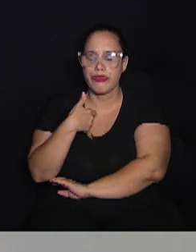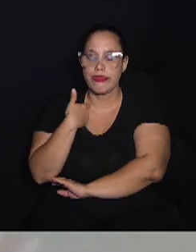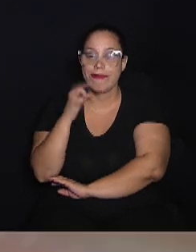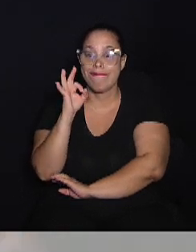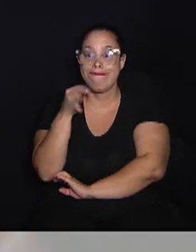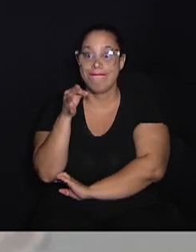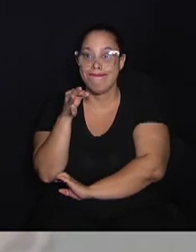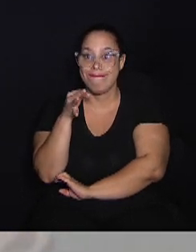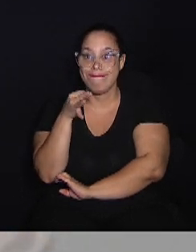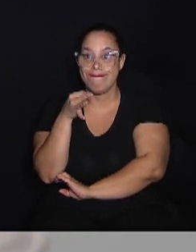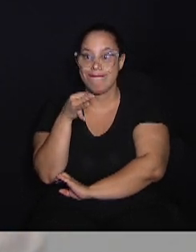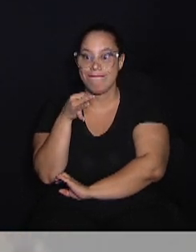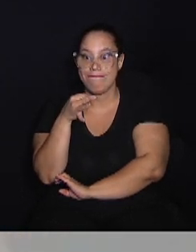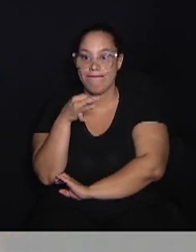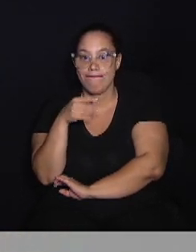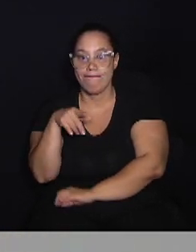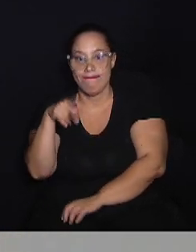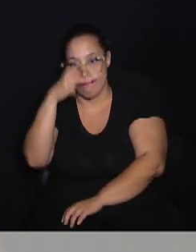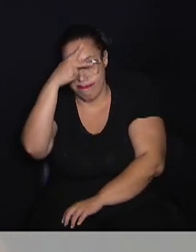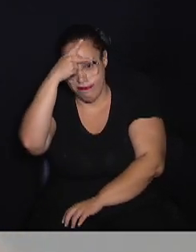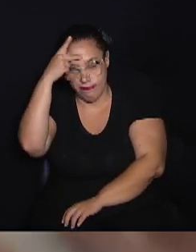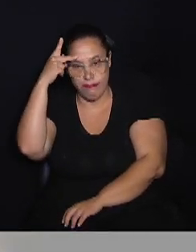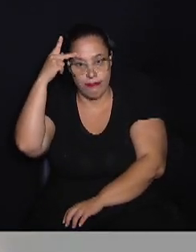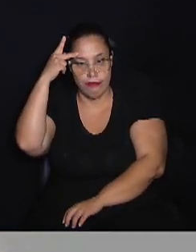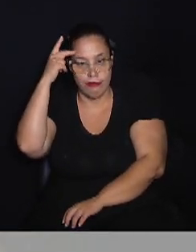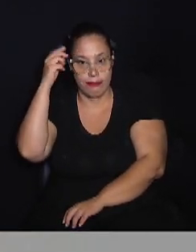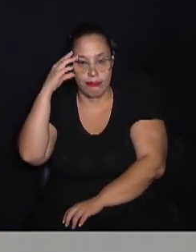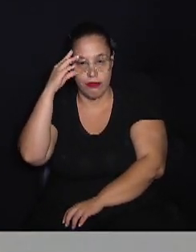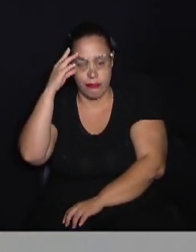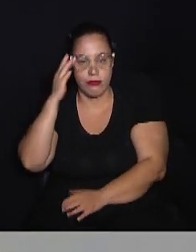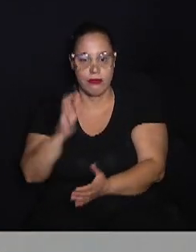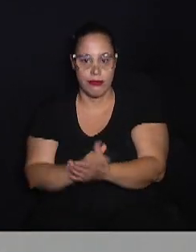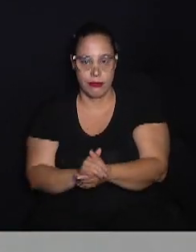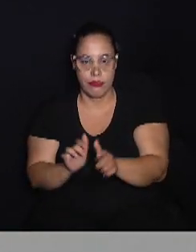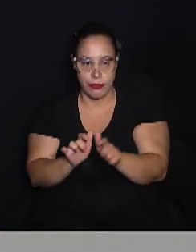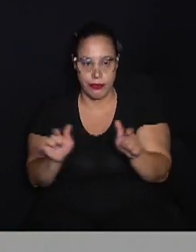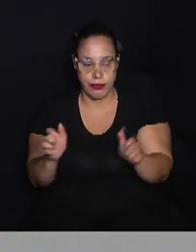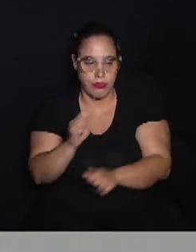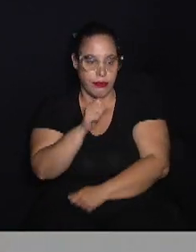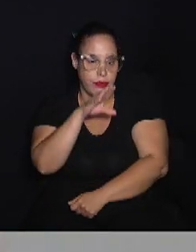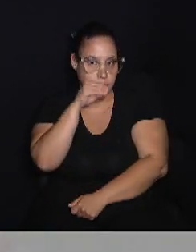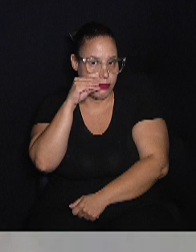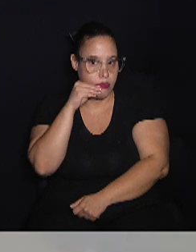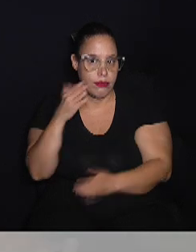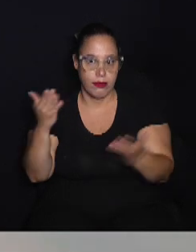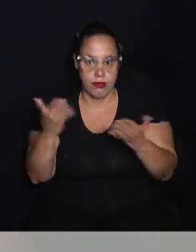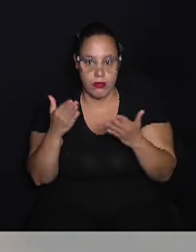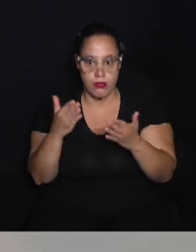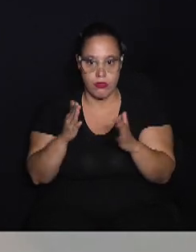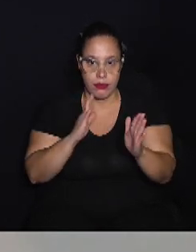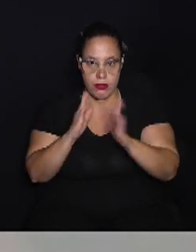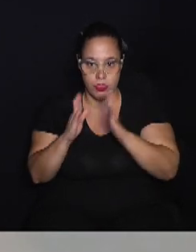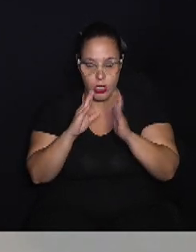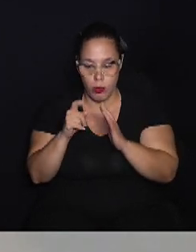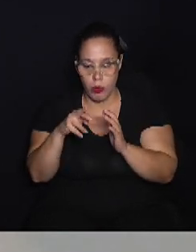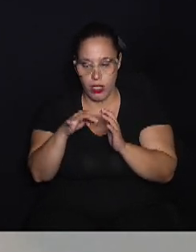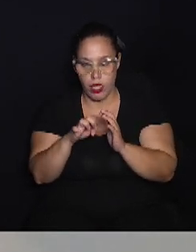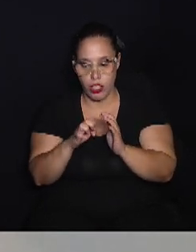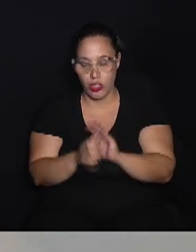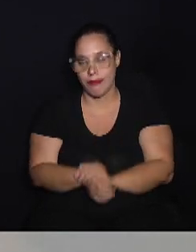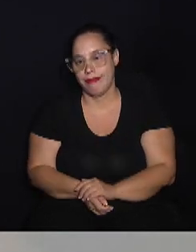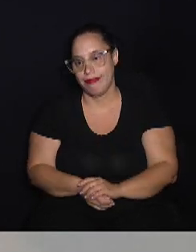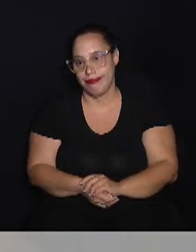a maior parte das pessoas aí grande parte desses adolescentes já estão num período de puberdade